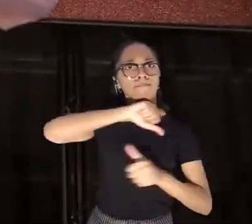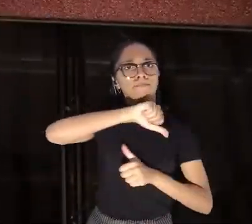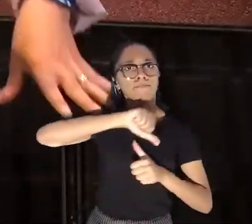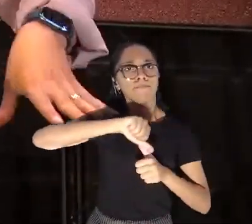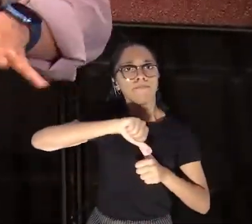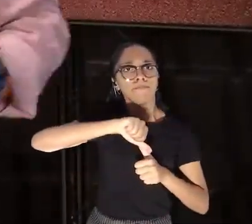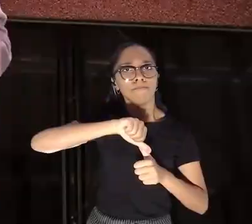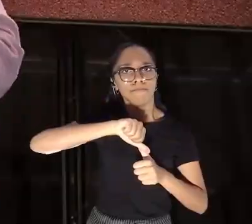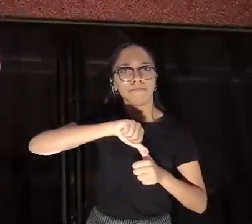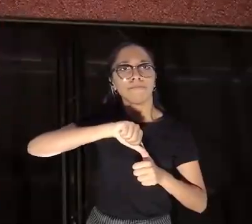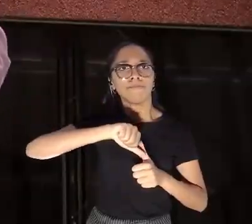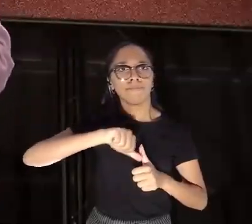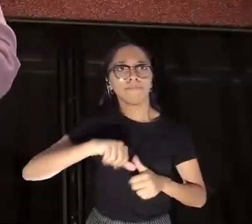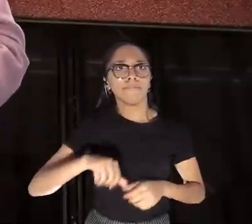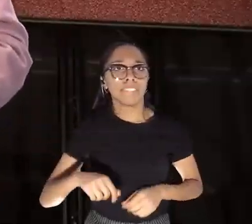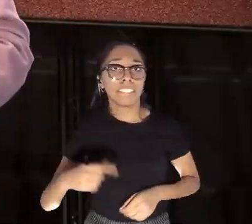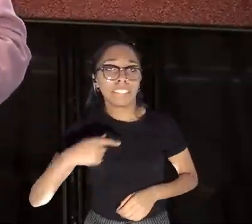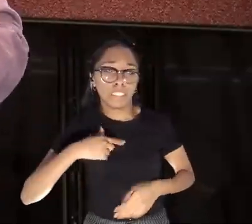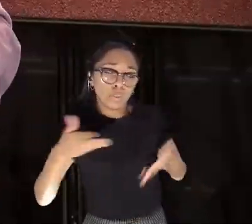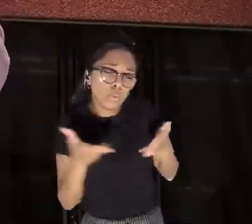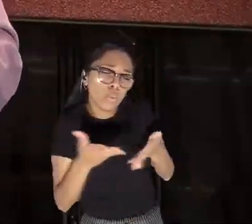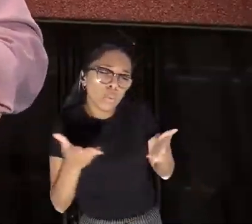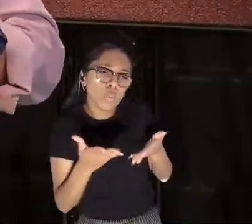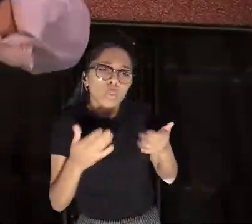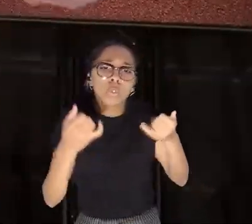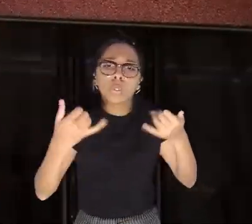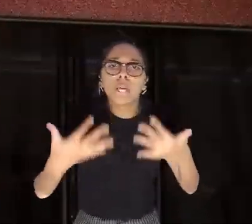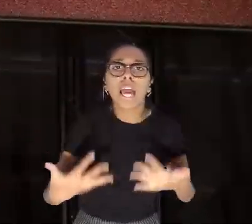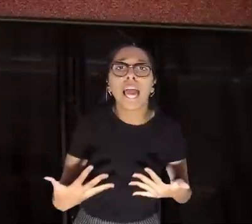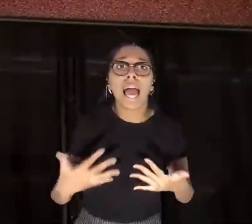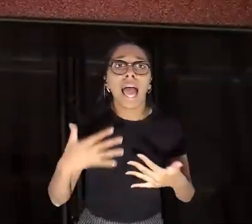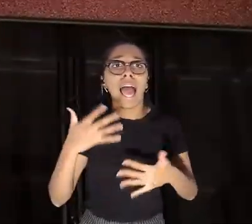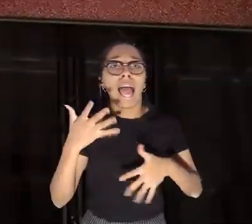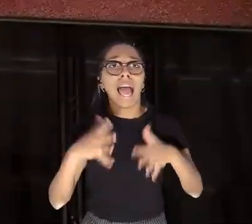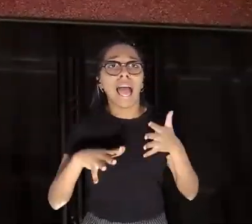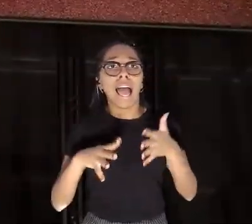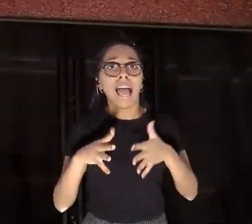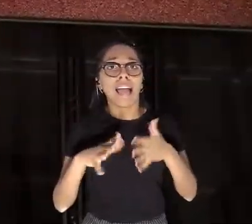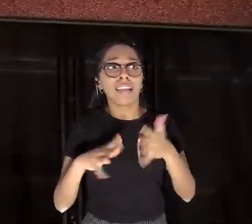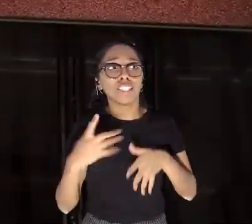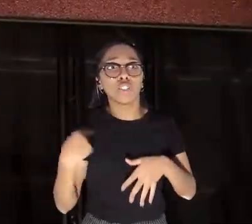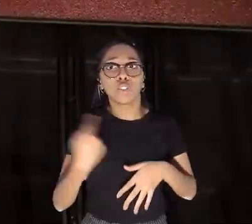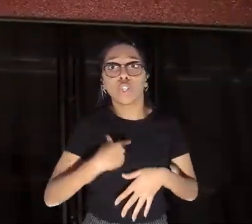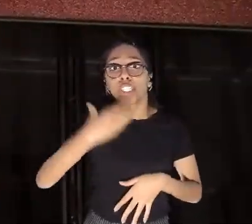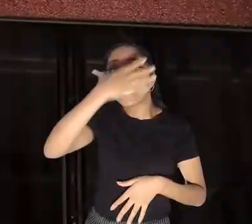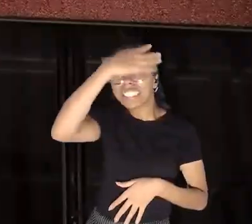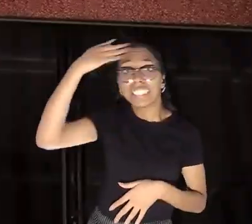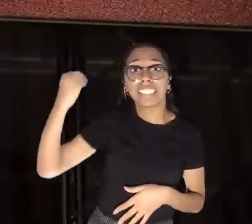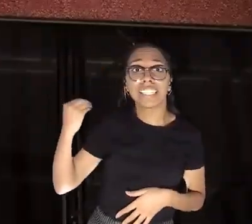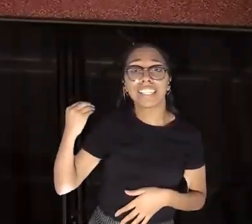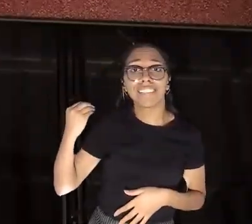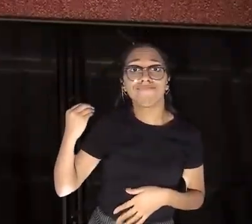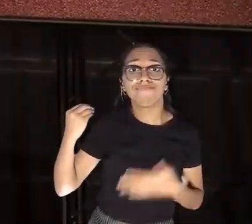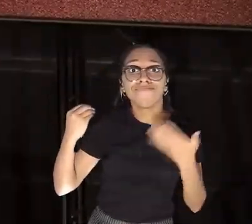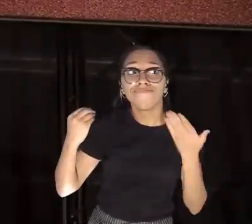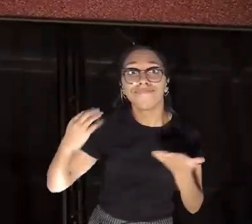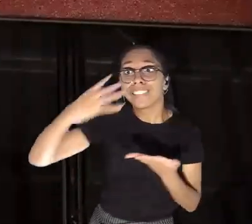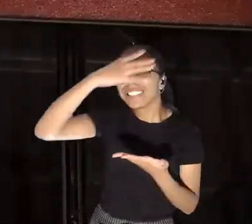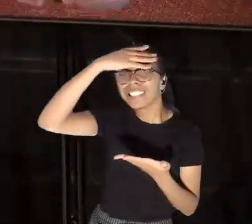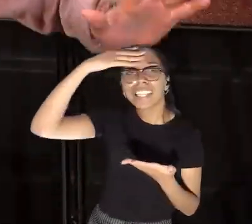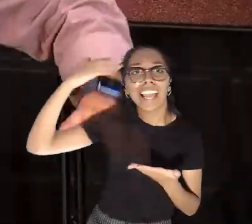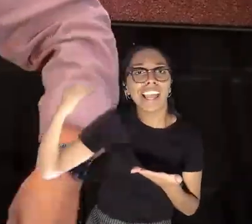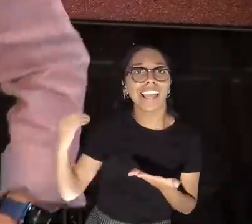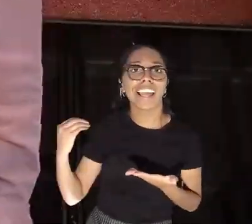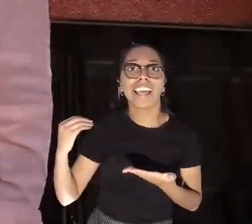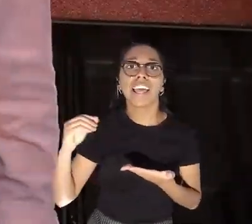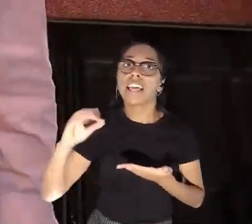gente precisa do Espírito Santo. Quando se fala do Espírito Santo é língua estranha, língua estranha, levanta a mão, receba, receba. Não, não, não, não é